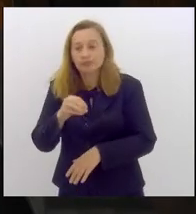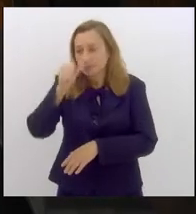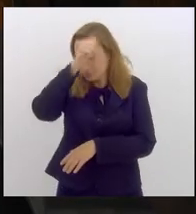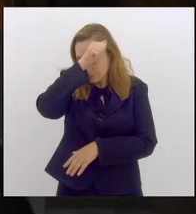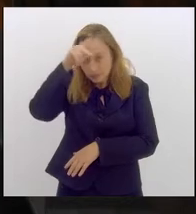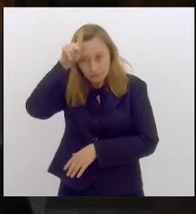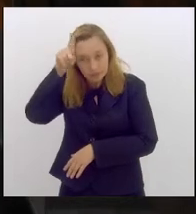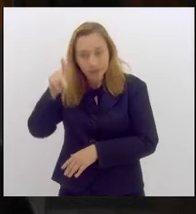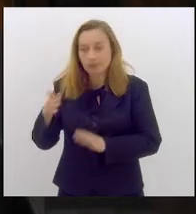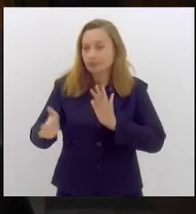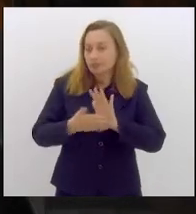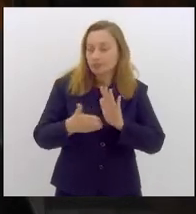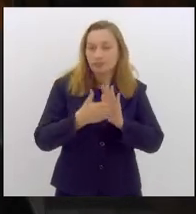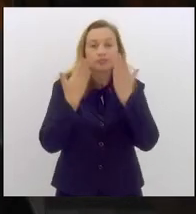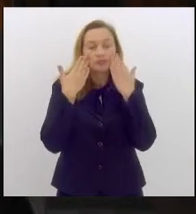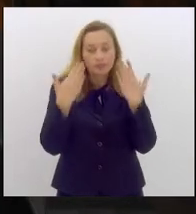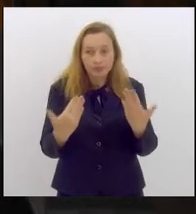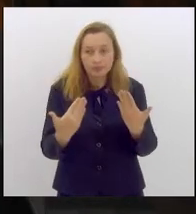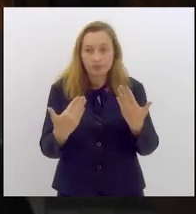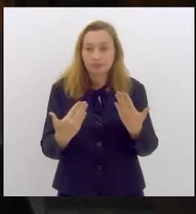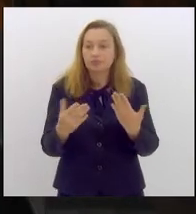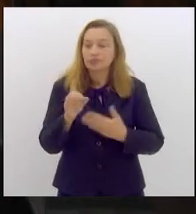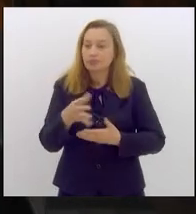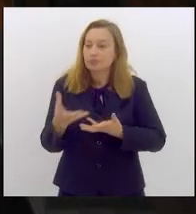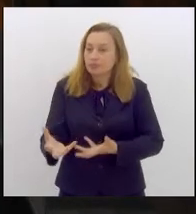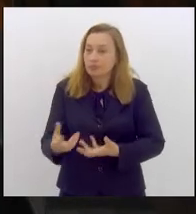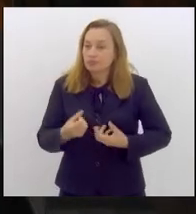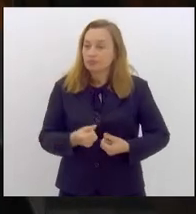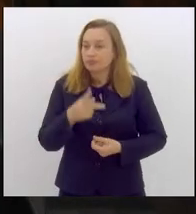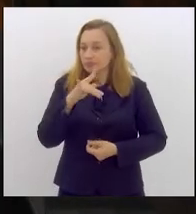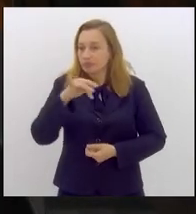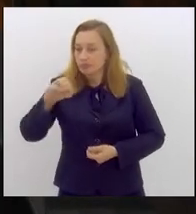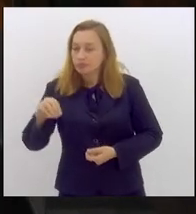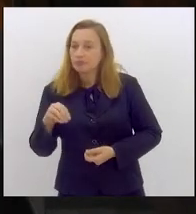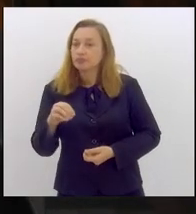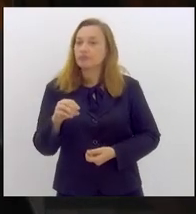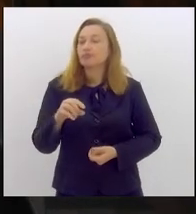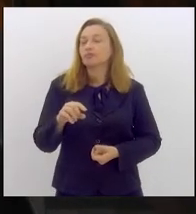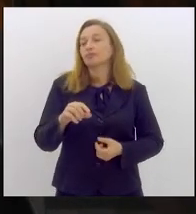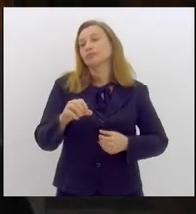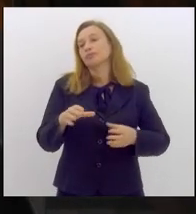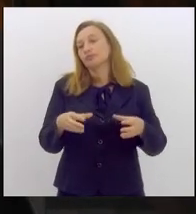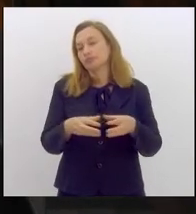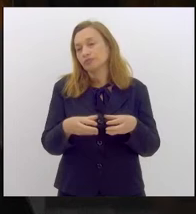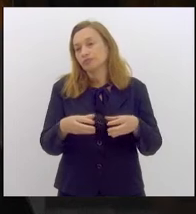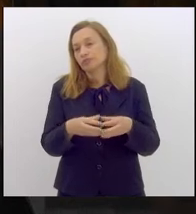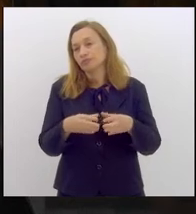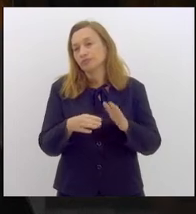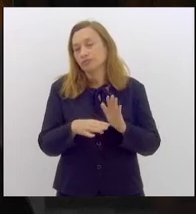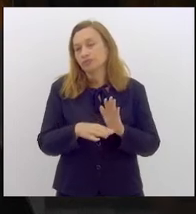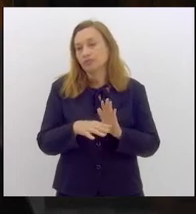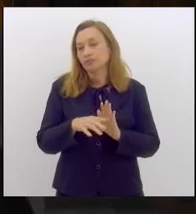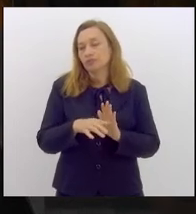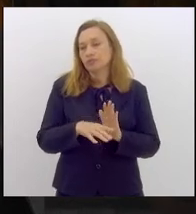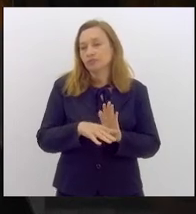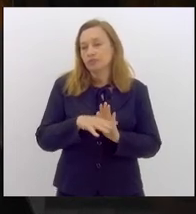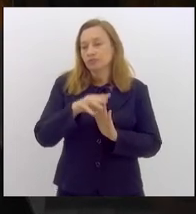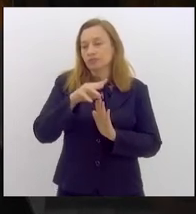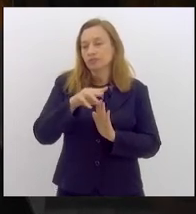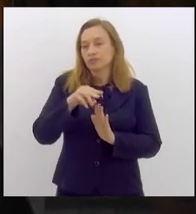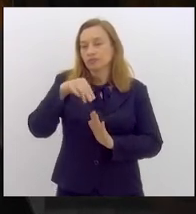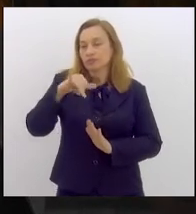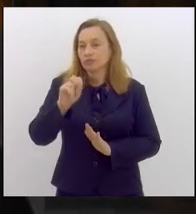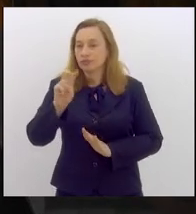está apresentando uma proposta de só receber o piso aquelas categorias de nível médio que têm o salário mais